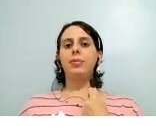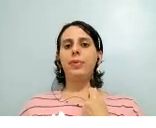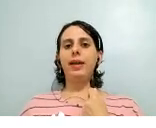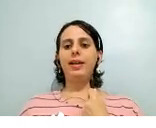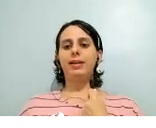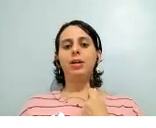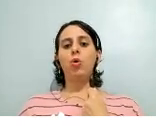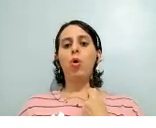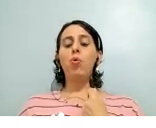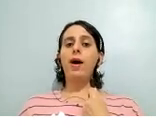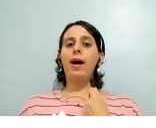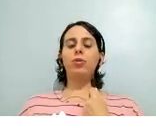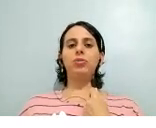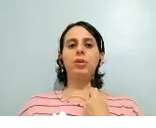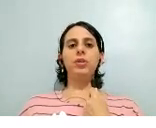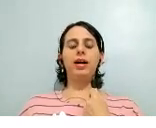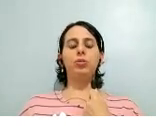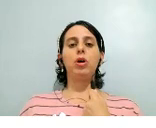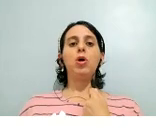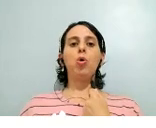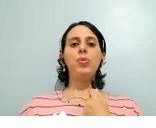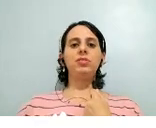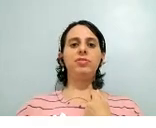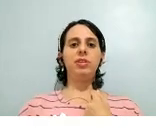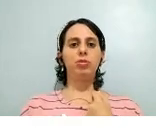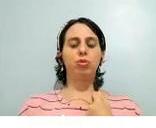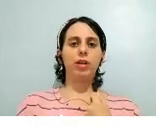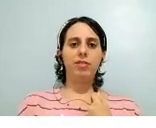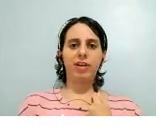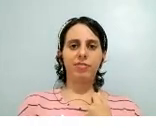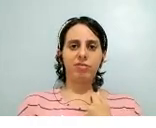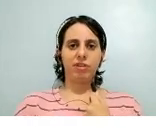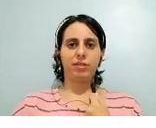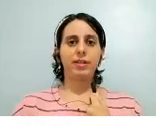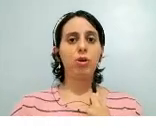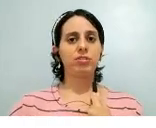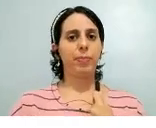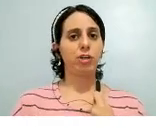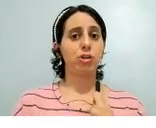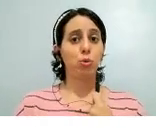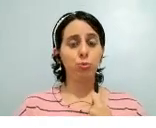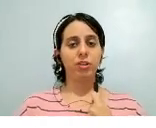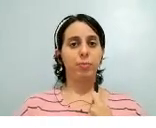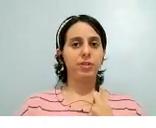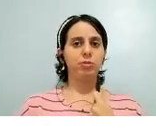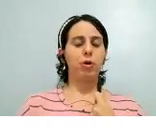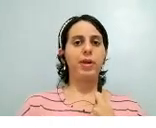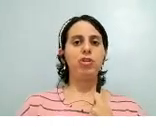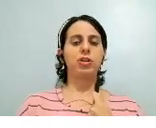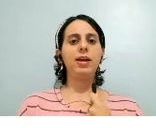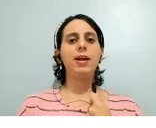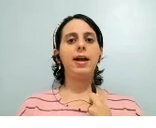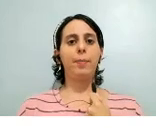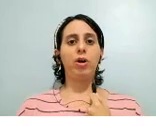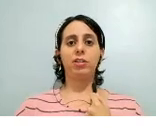E também com o ar contaminado. Como esse vírus ele vai viver na nossa parte úmida,